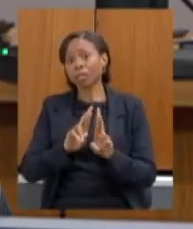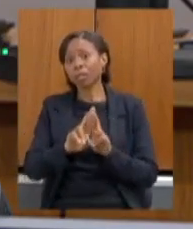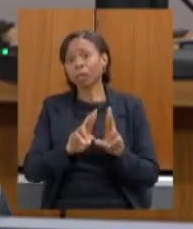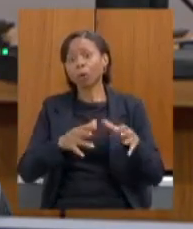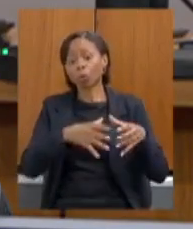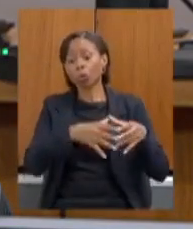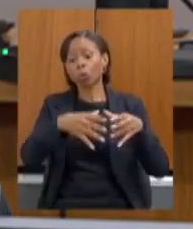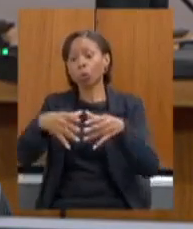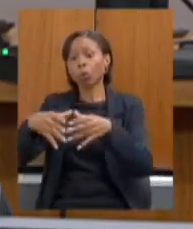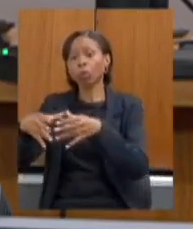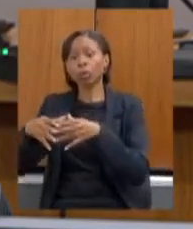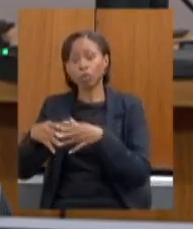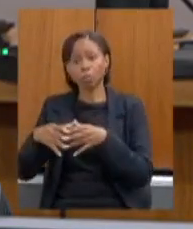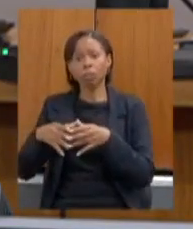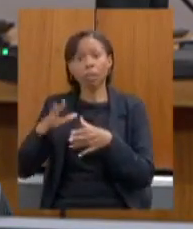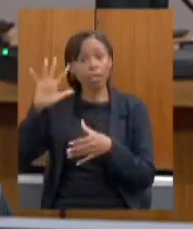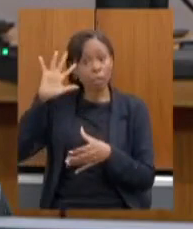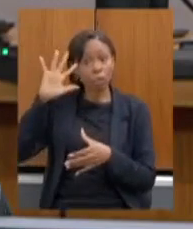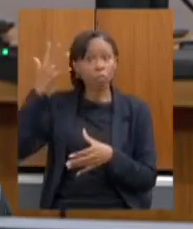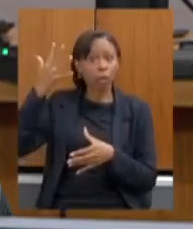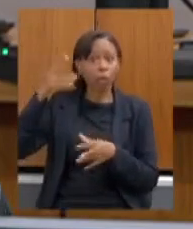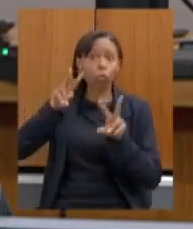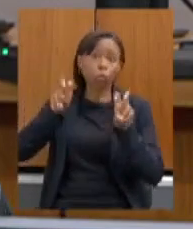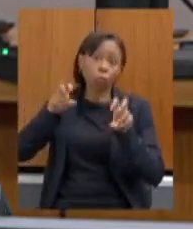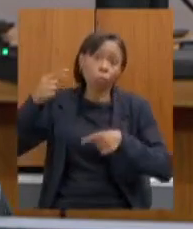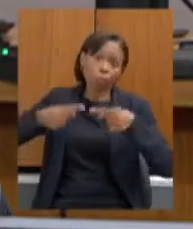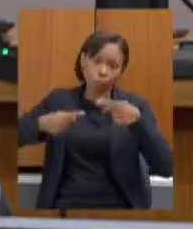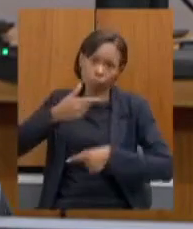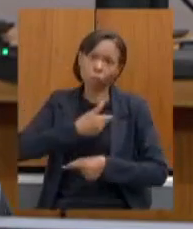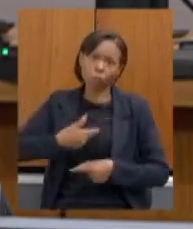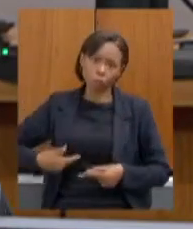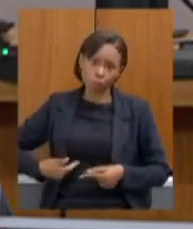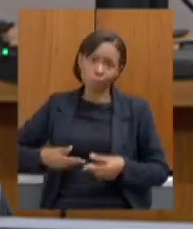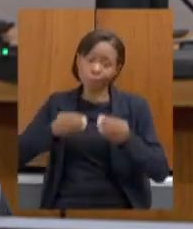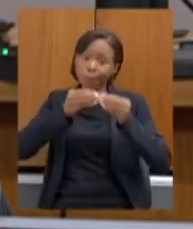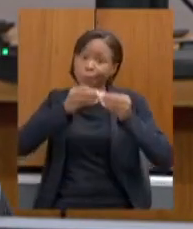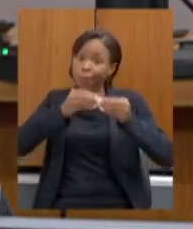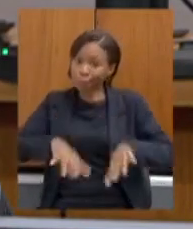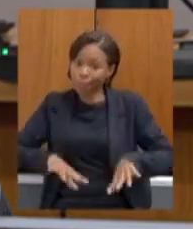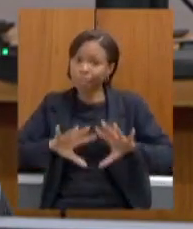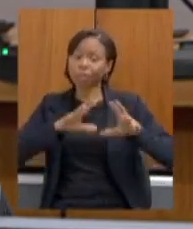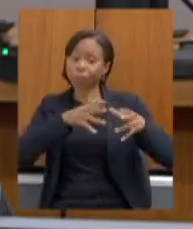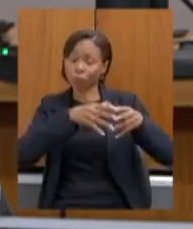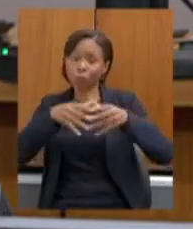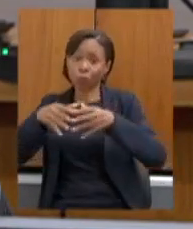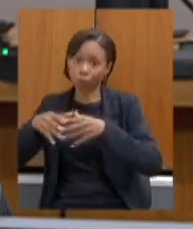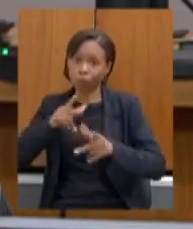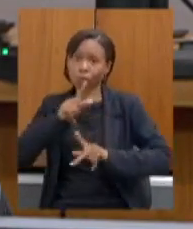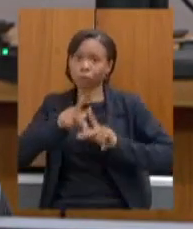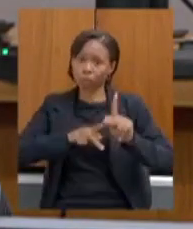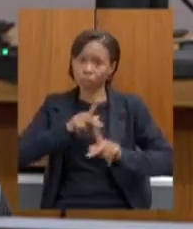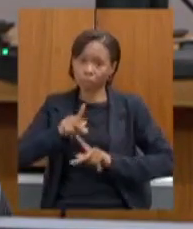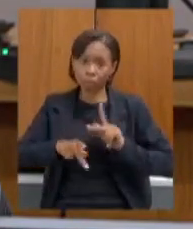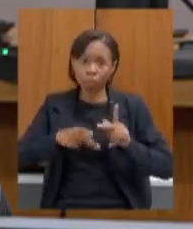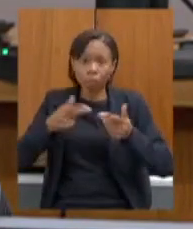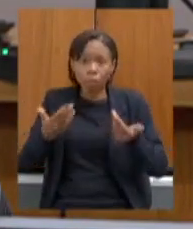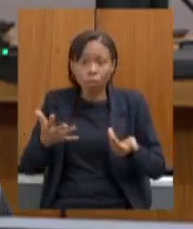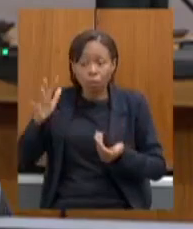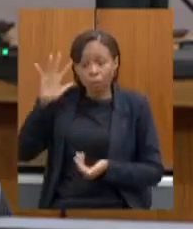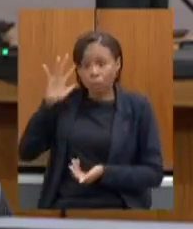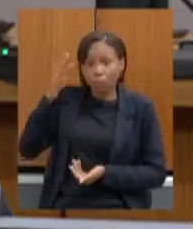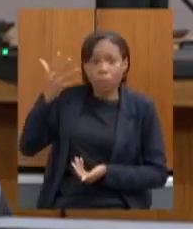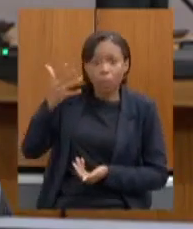decisões sobre políticas públicas que afetam diretamente a comunidade são tomadas sem que as comunidades